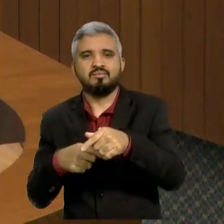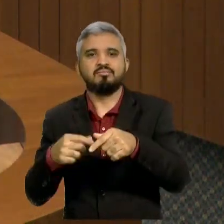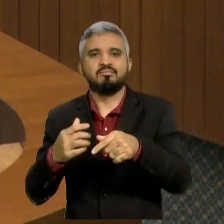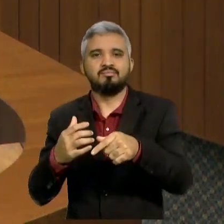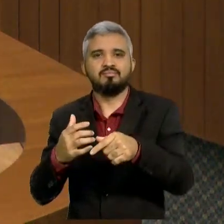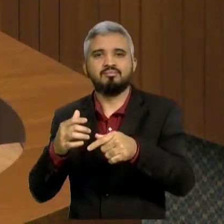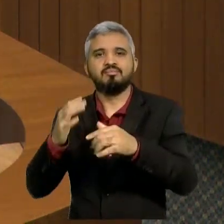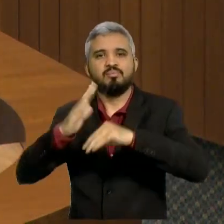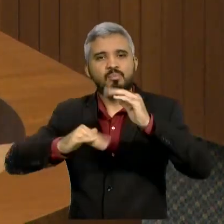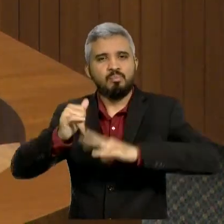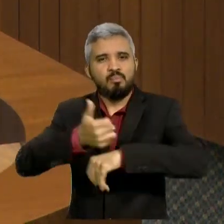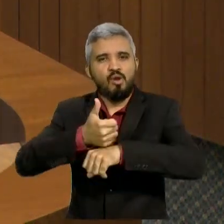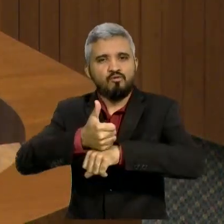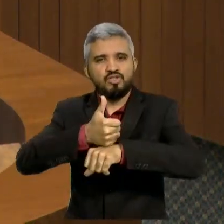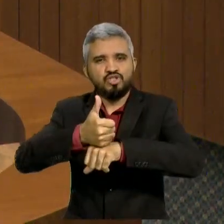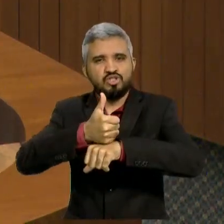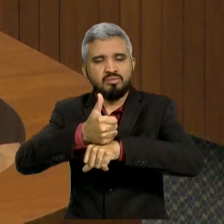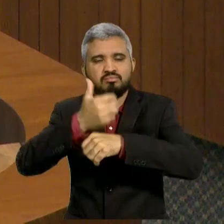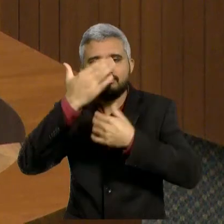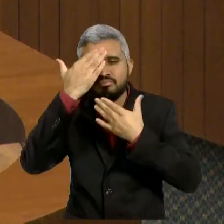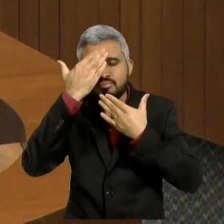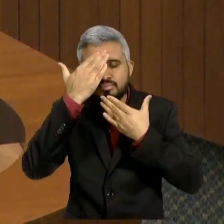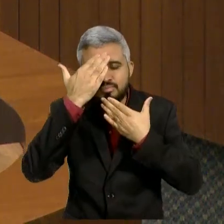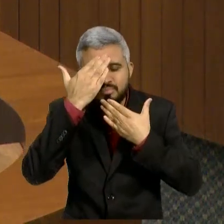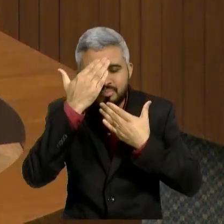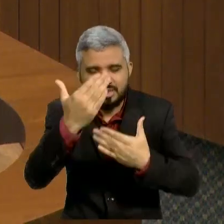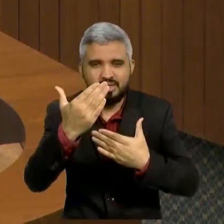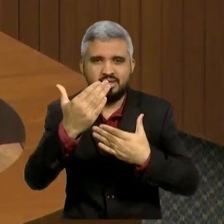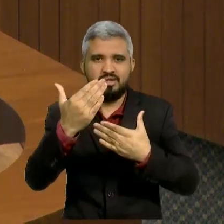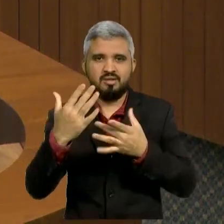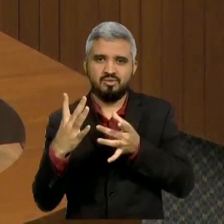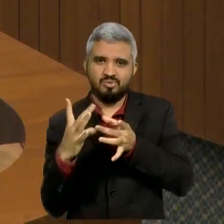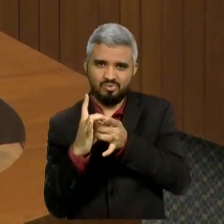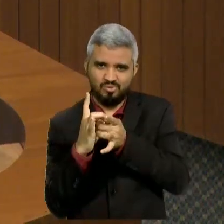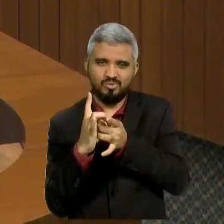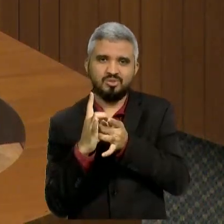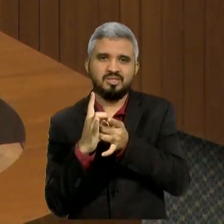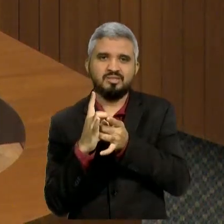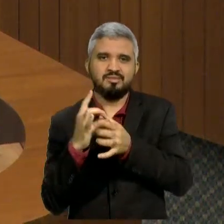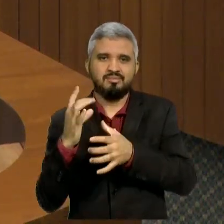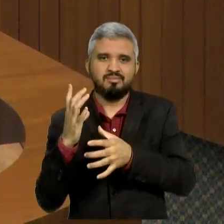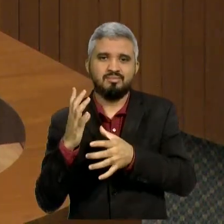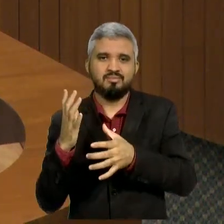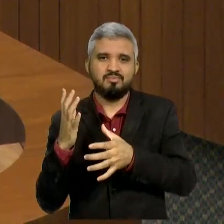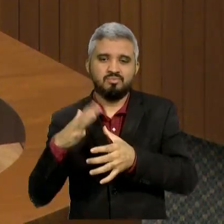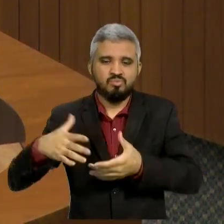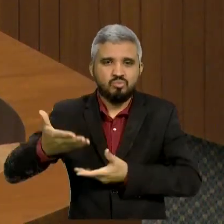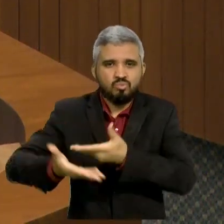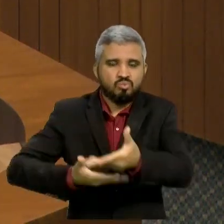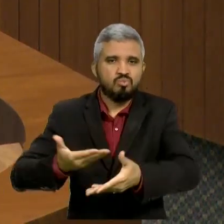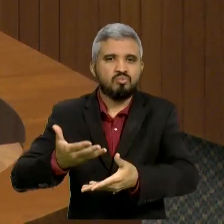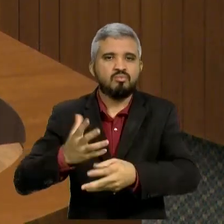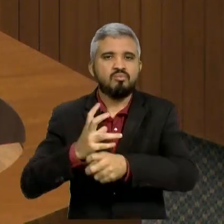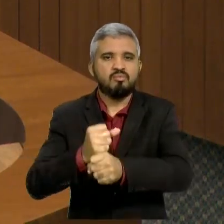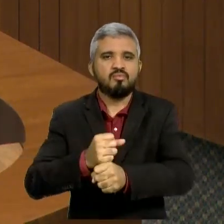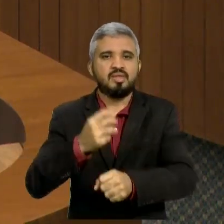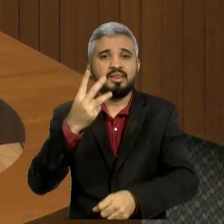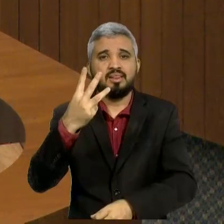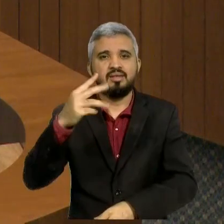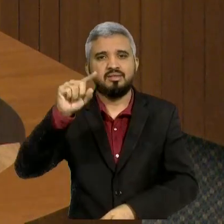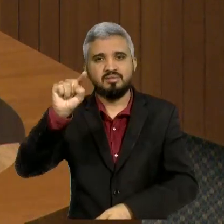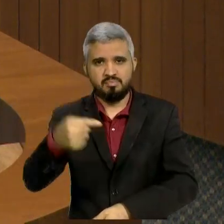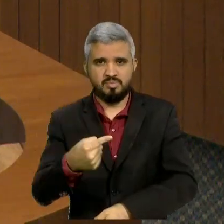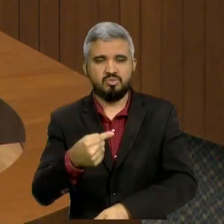a nossa satisfação de juntos já terem feito mais de 3.000 atendimentos ao longo desse ano e queria